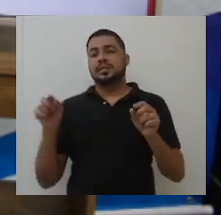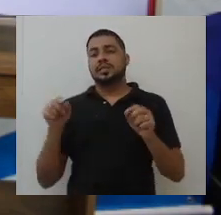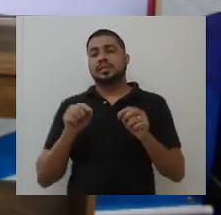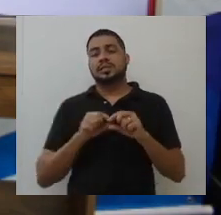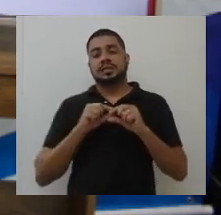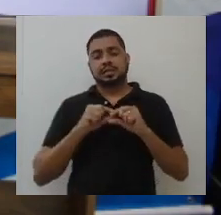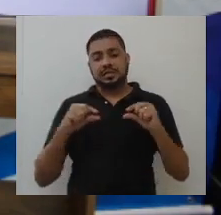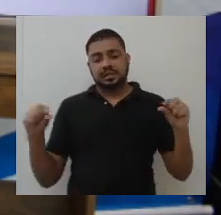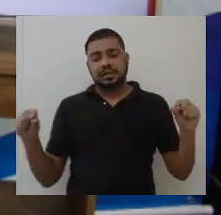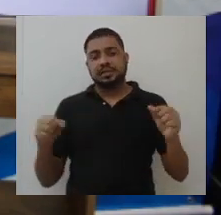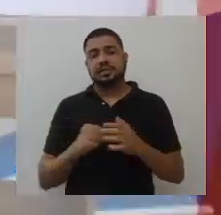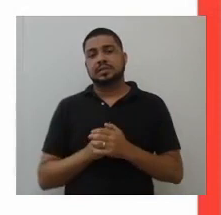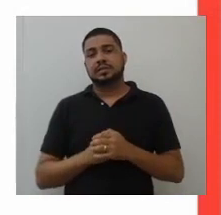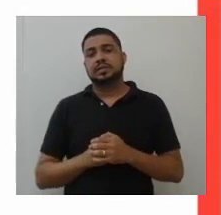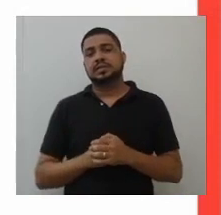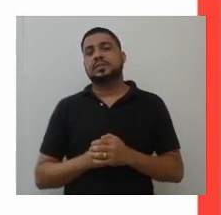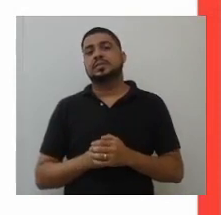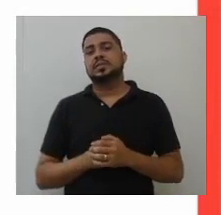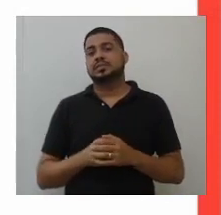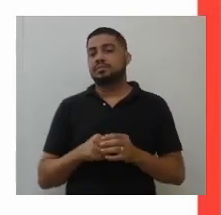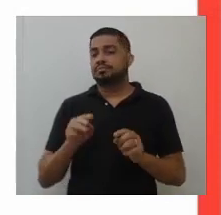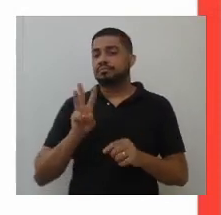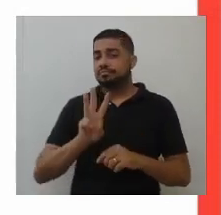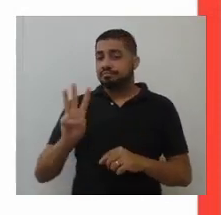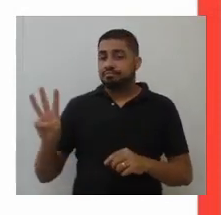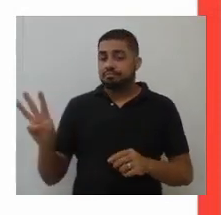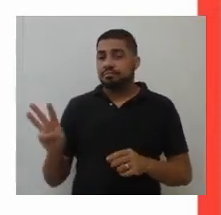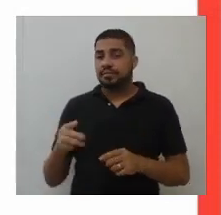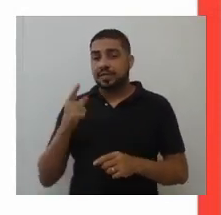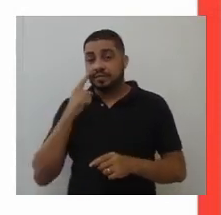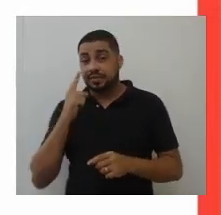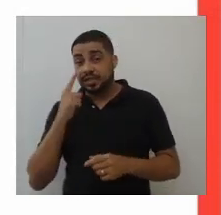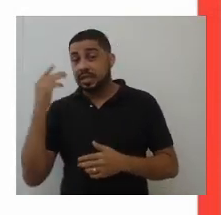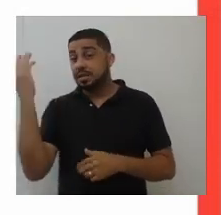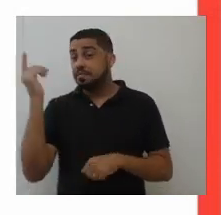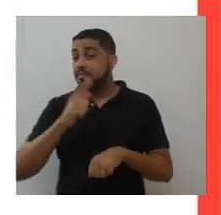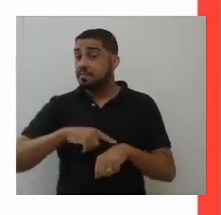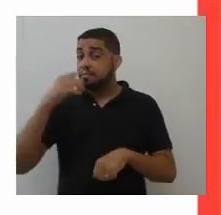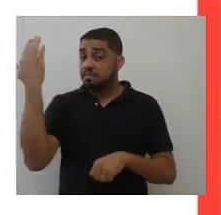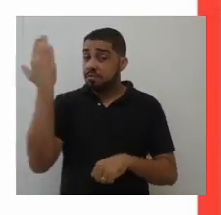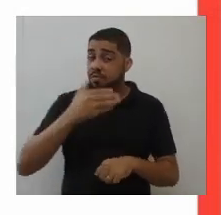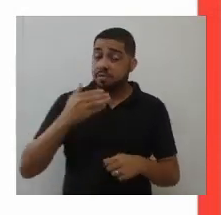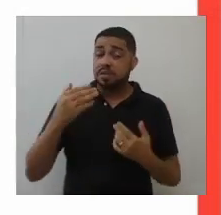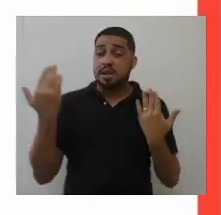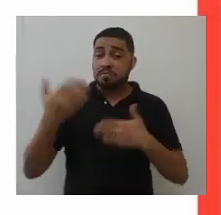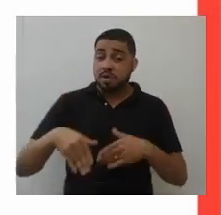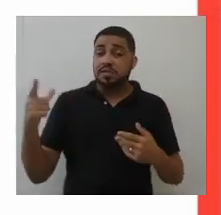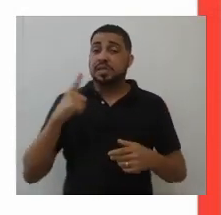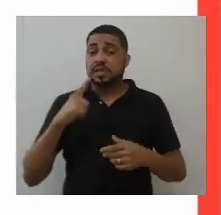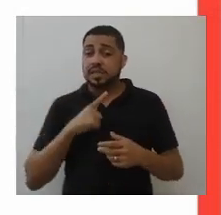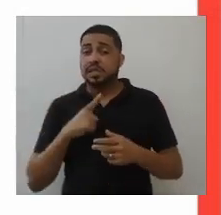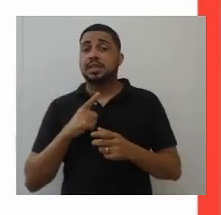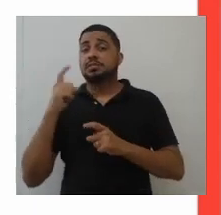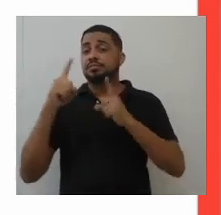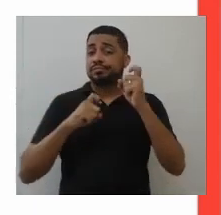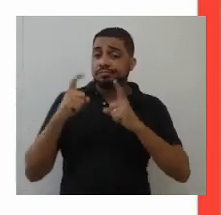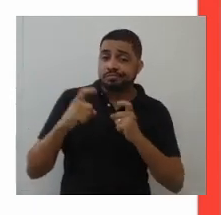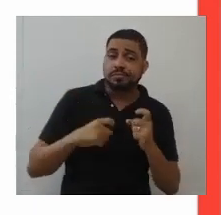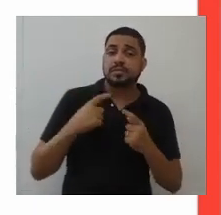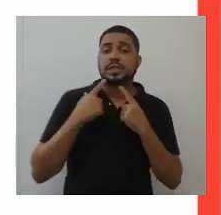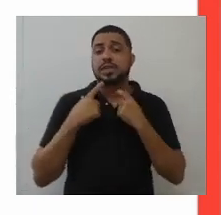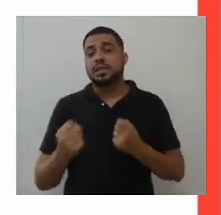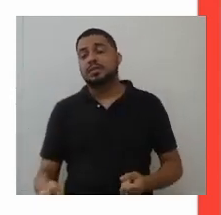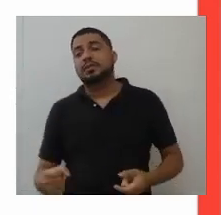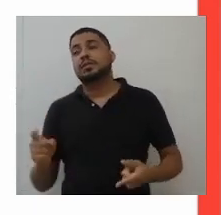certo? E se ligar muito na hora da prova que existem essas possibilidades de expressões idiomáticas, de idioms e